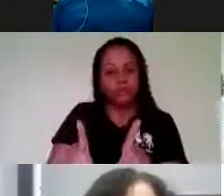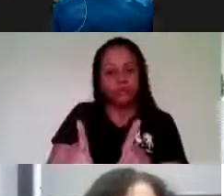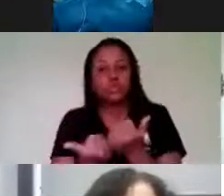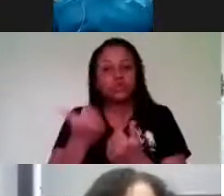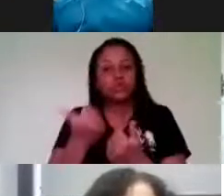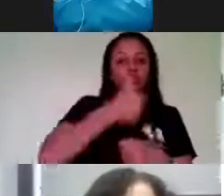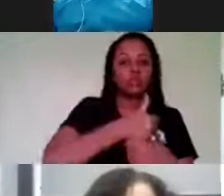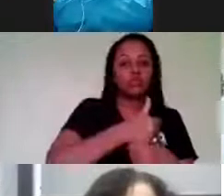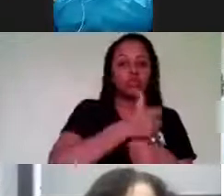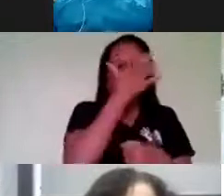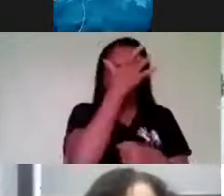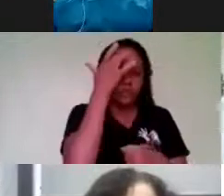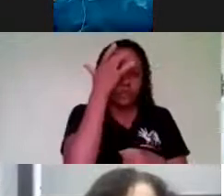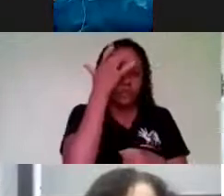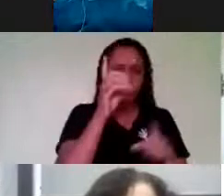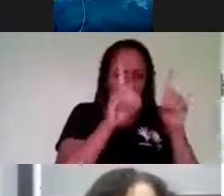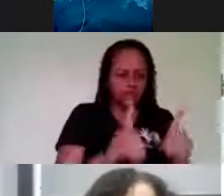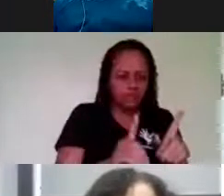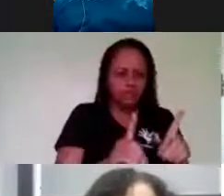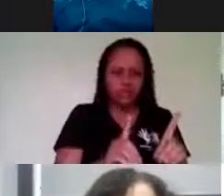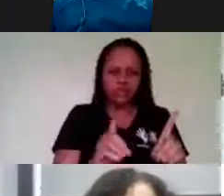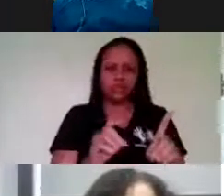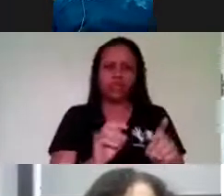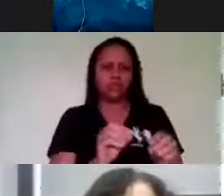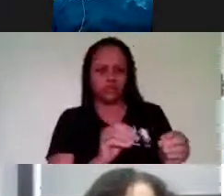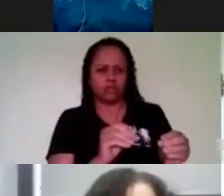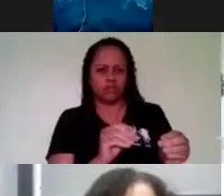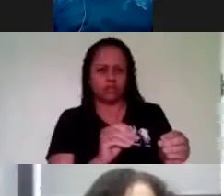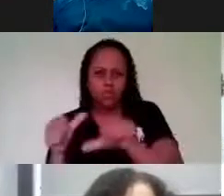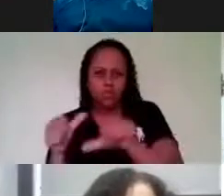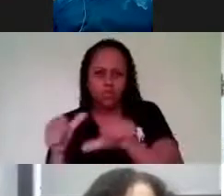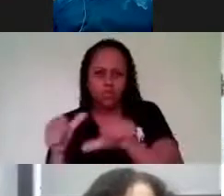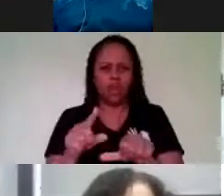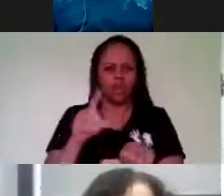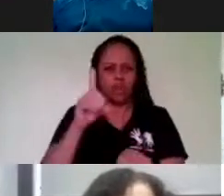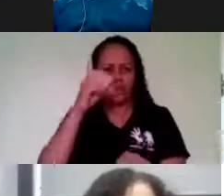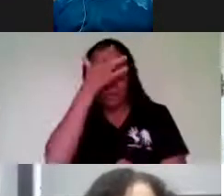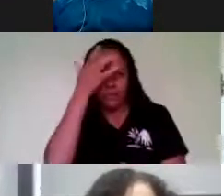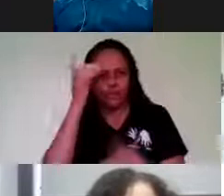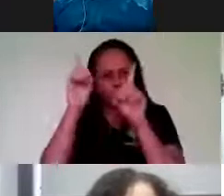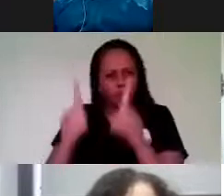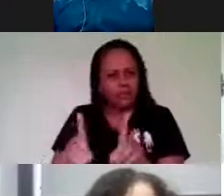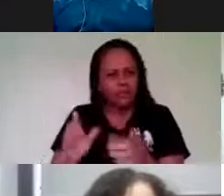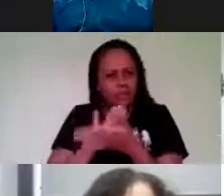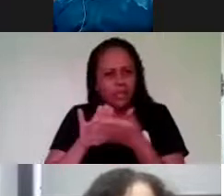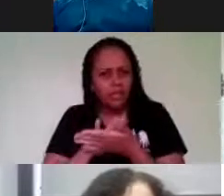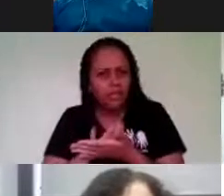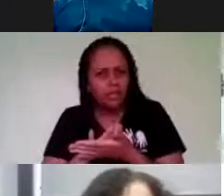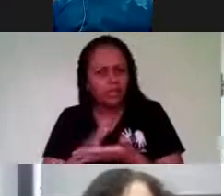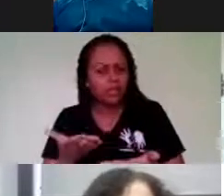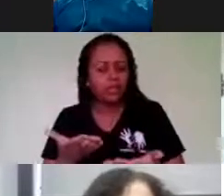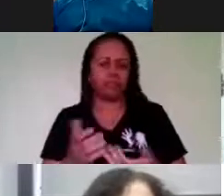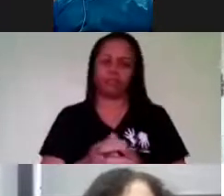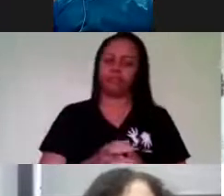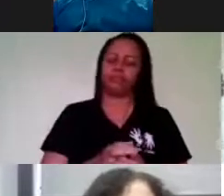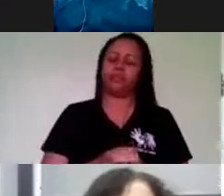por pessoas sem deficiência, o que desvirtuaria totalmente o espírito da lei, e